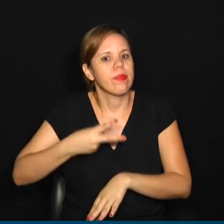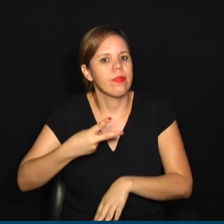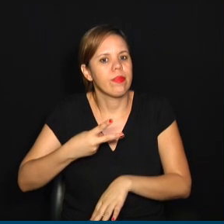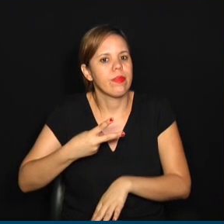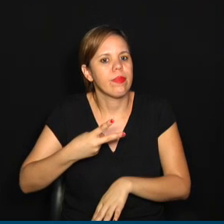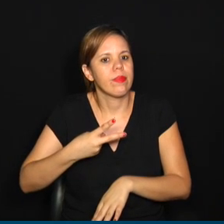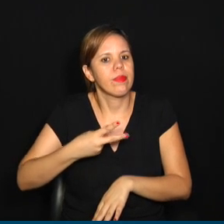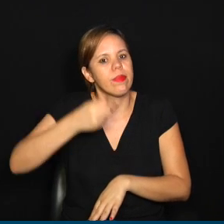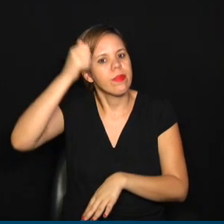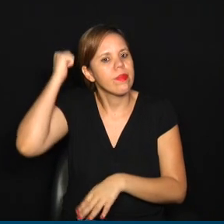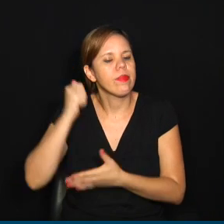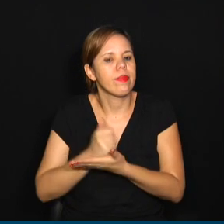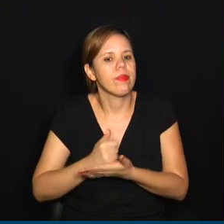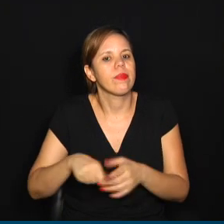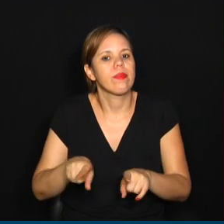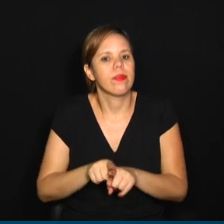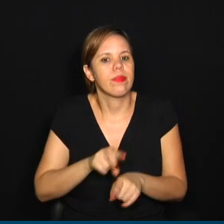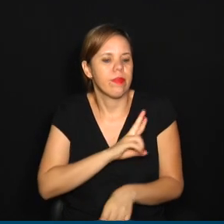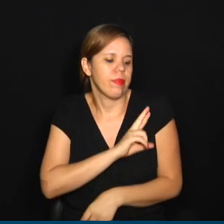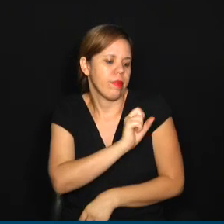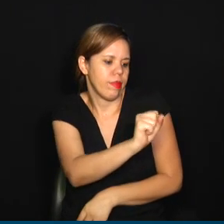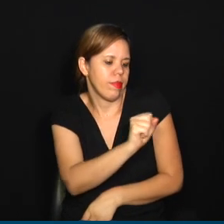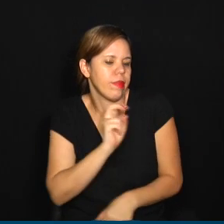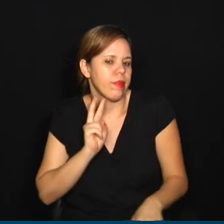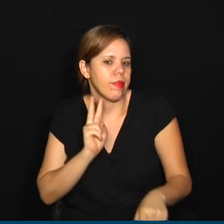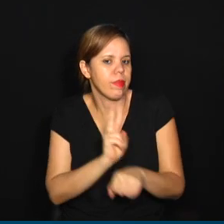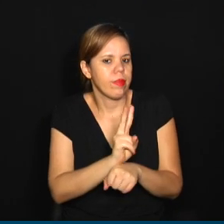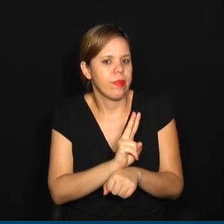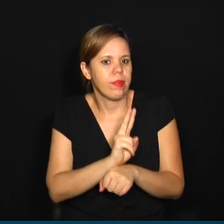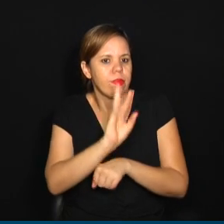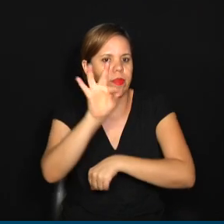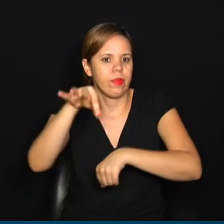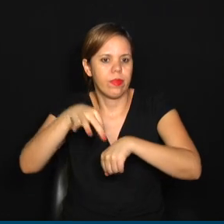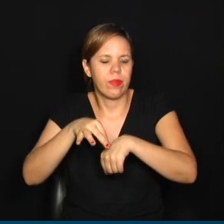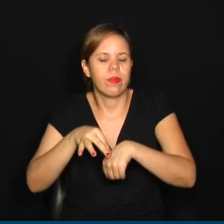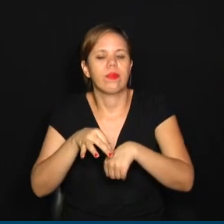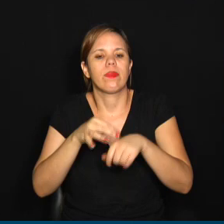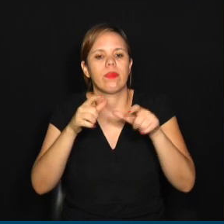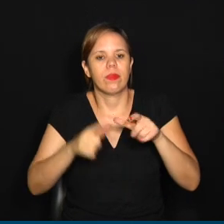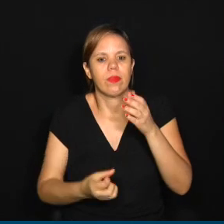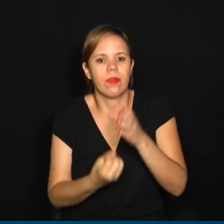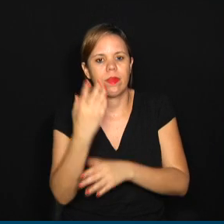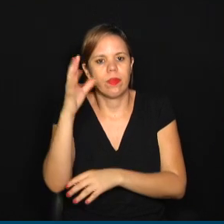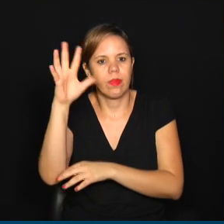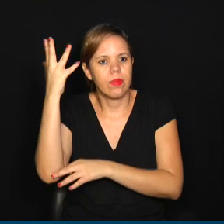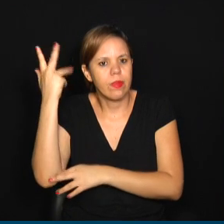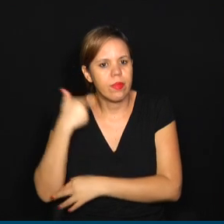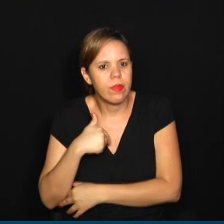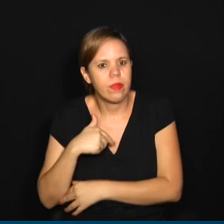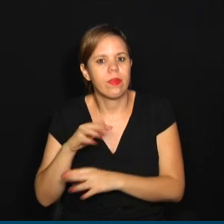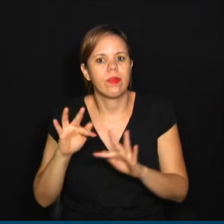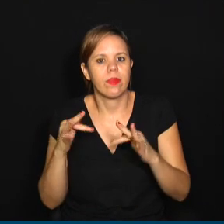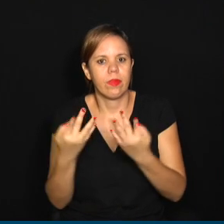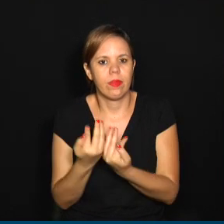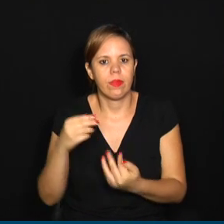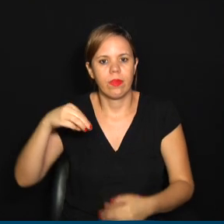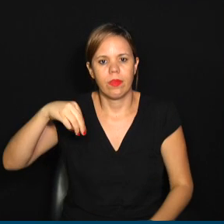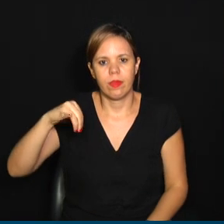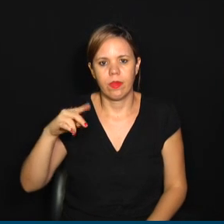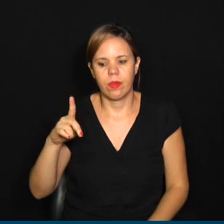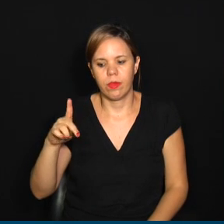Ailton da Farmácia e Luiz Rossini, que trata da proteção de abelhas silvestres nativas da subfamília dos meliponíneos.